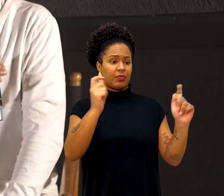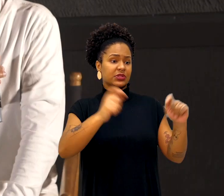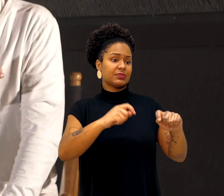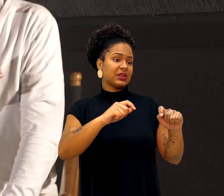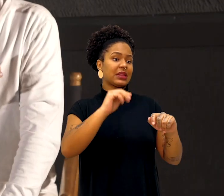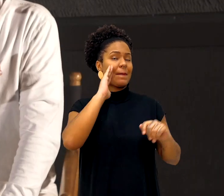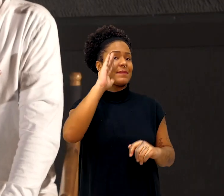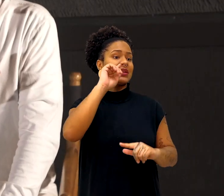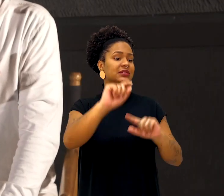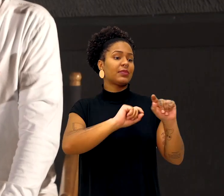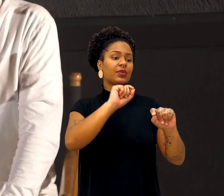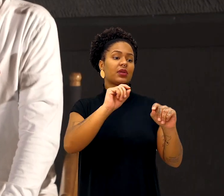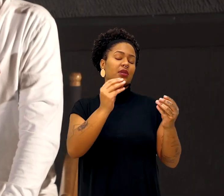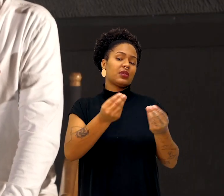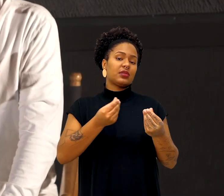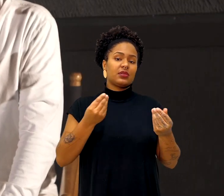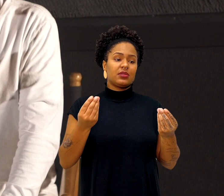mundo.